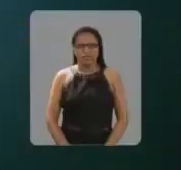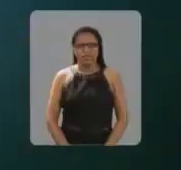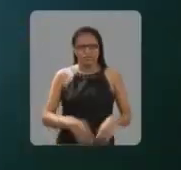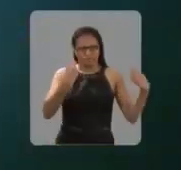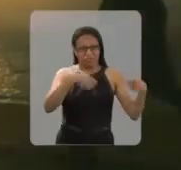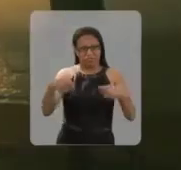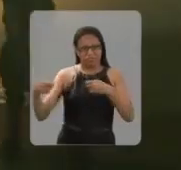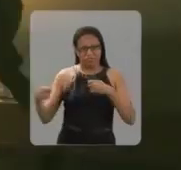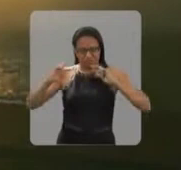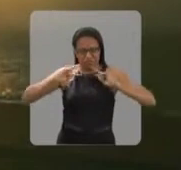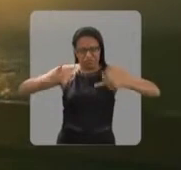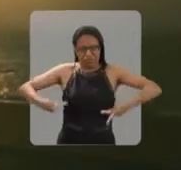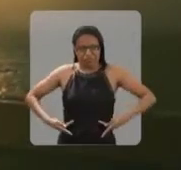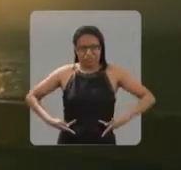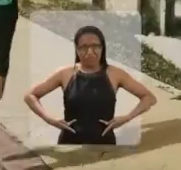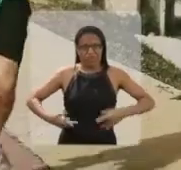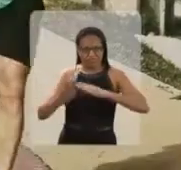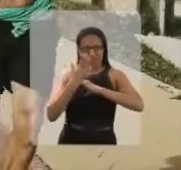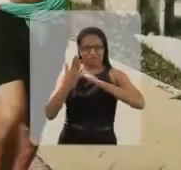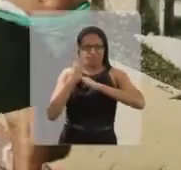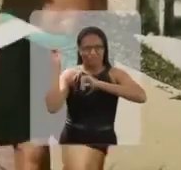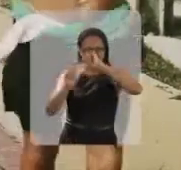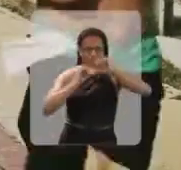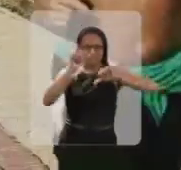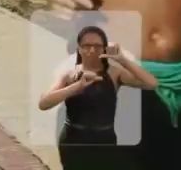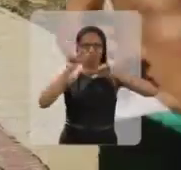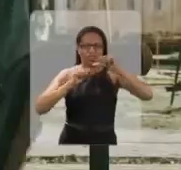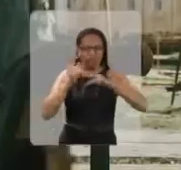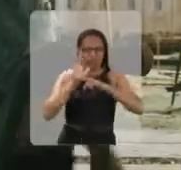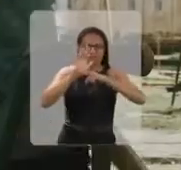A necessidade humana é um combustível de transformação social.